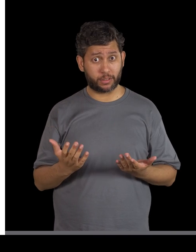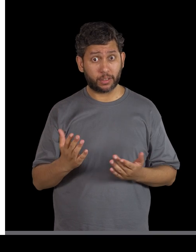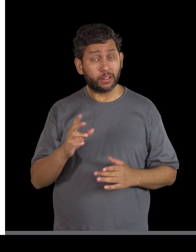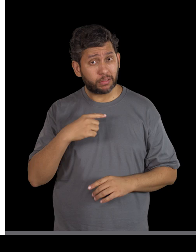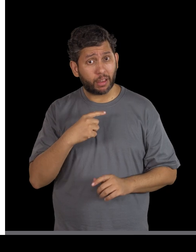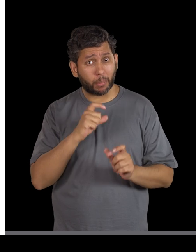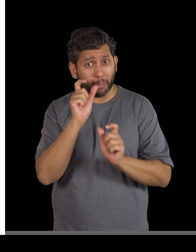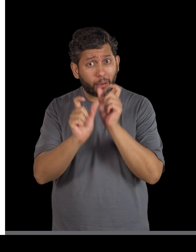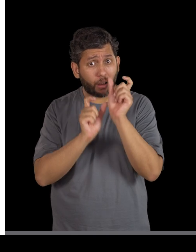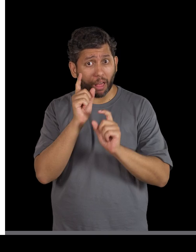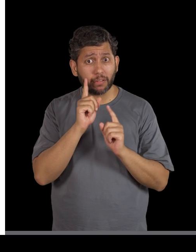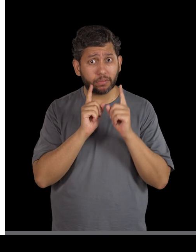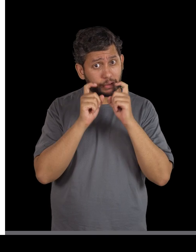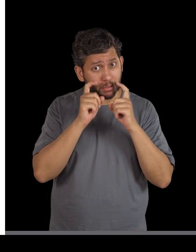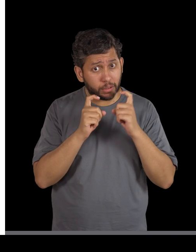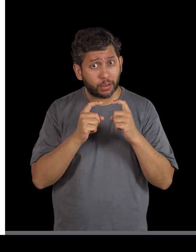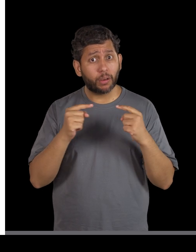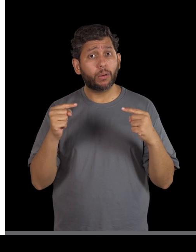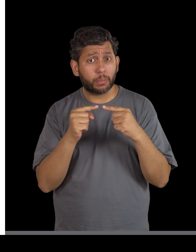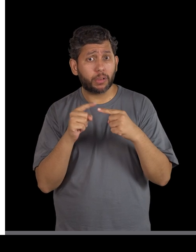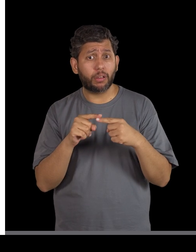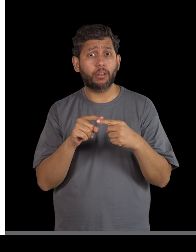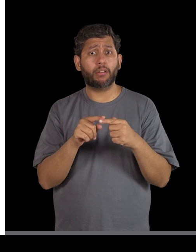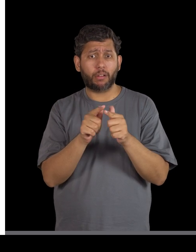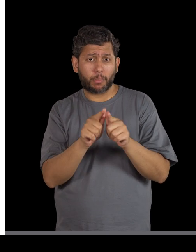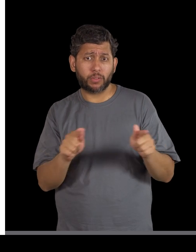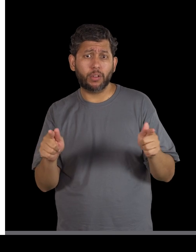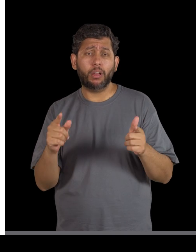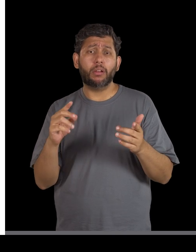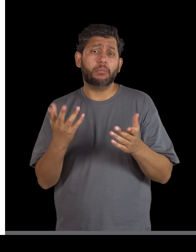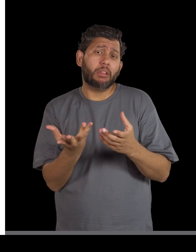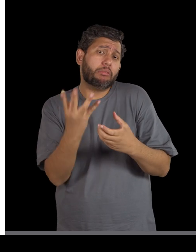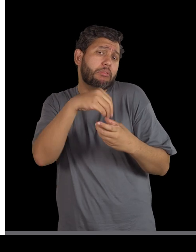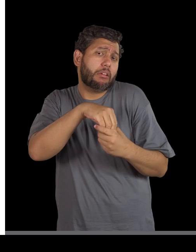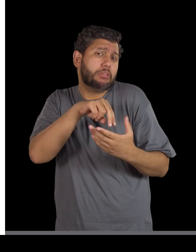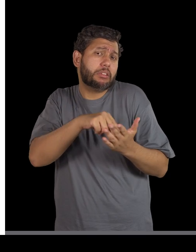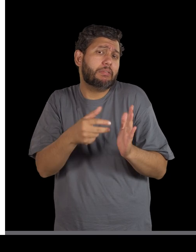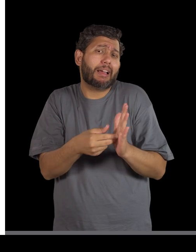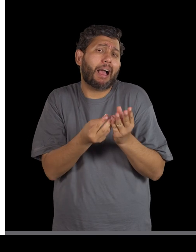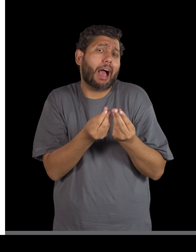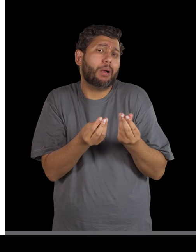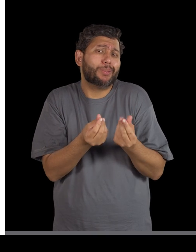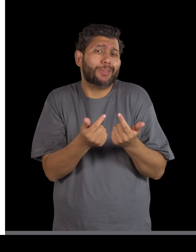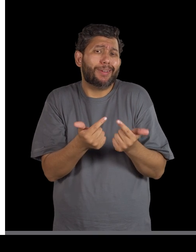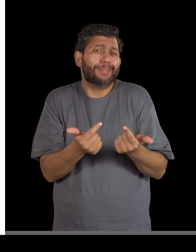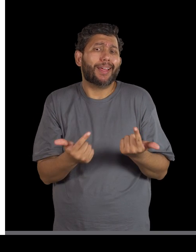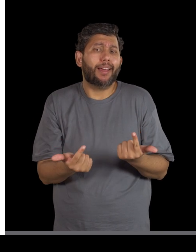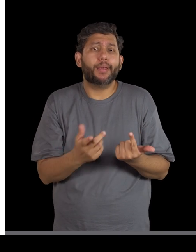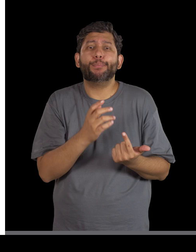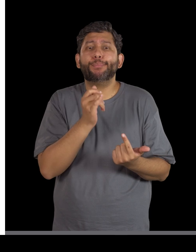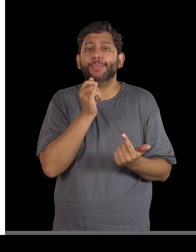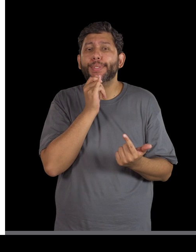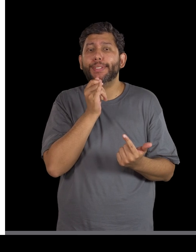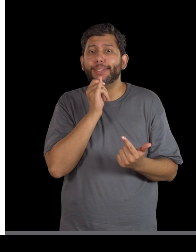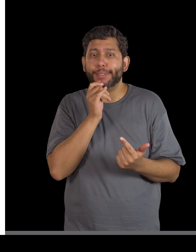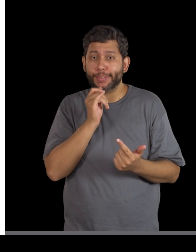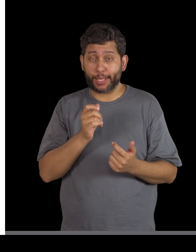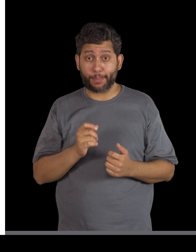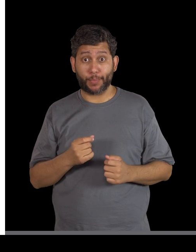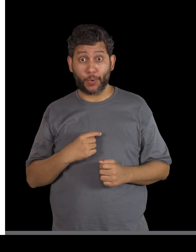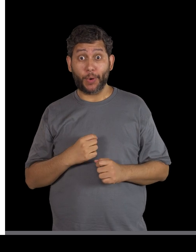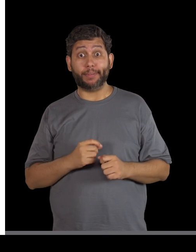muito também em palavras de função gramatical que não carregam significado por si própria, como por